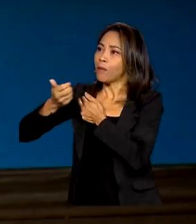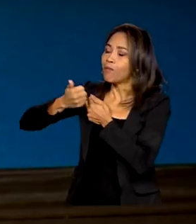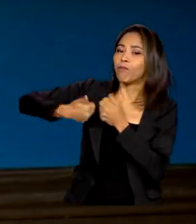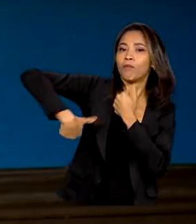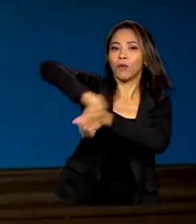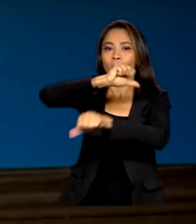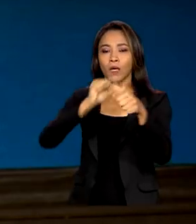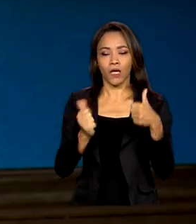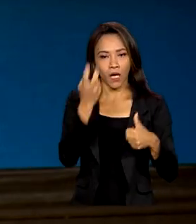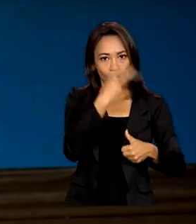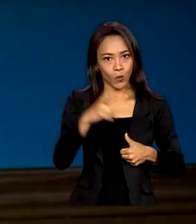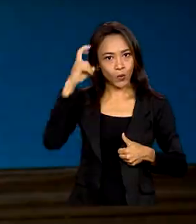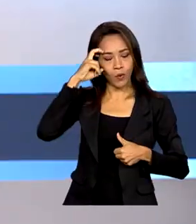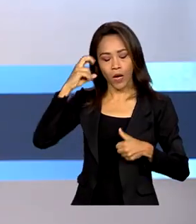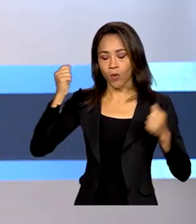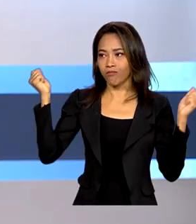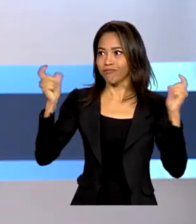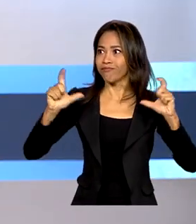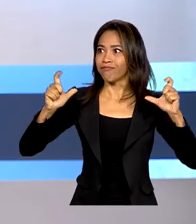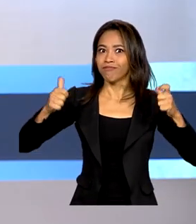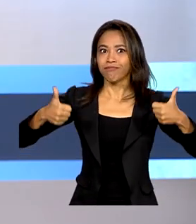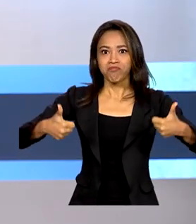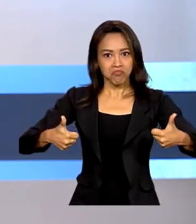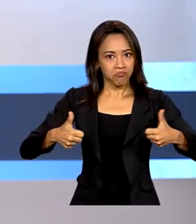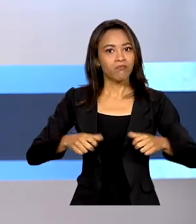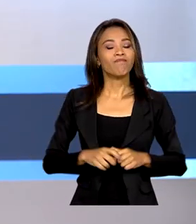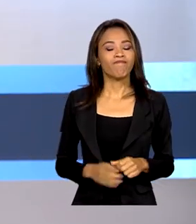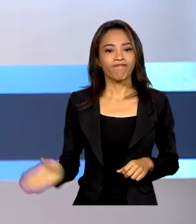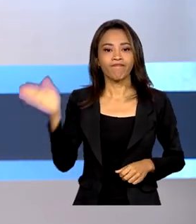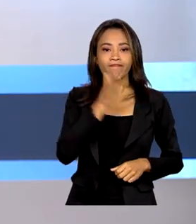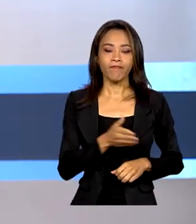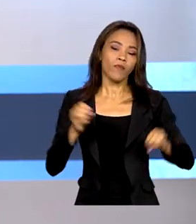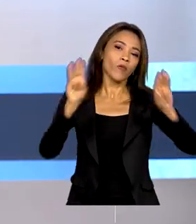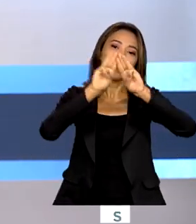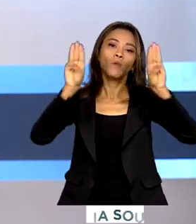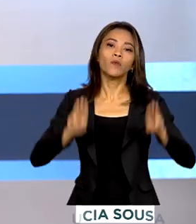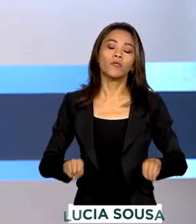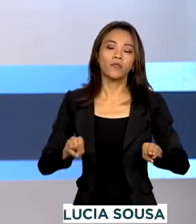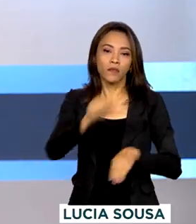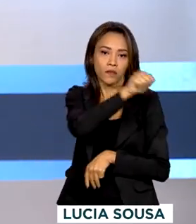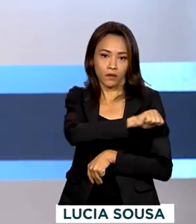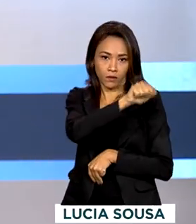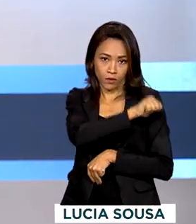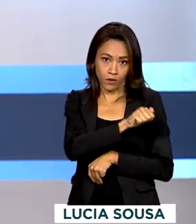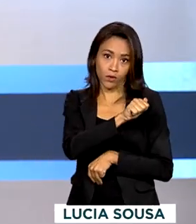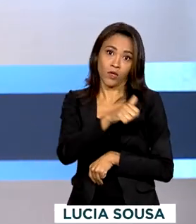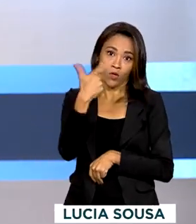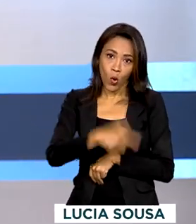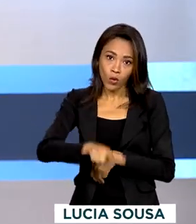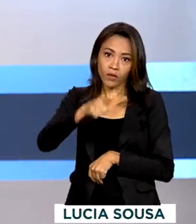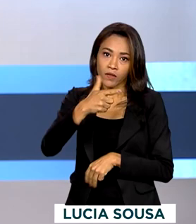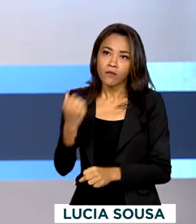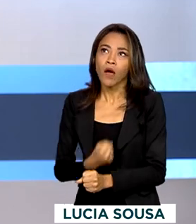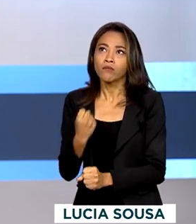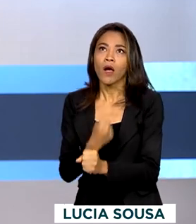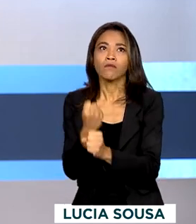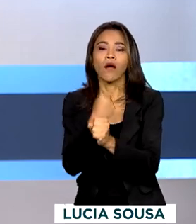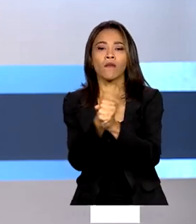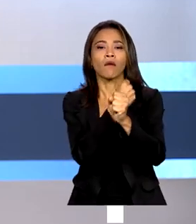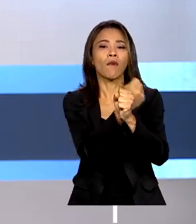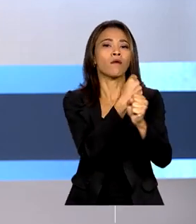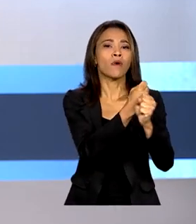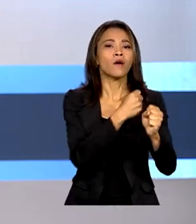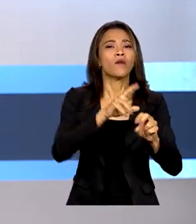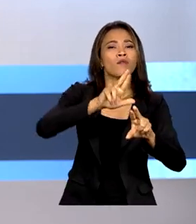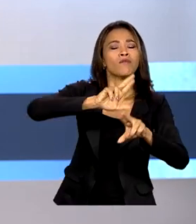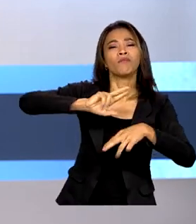cultural vista nos últimos tempos. O Museu Nacional do Rio de Janeiro está sendo reconstruído depois do incêndio que